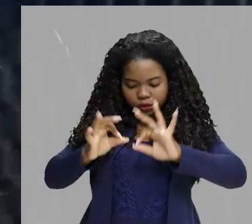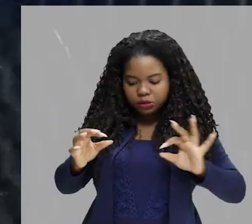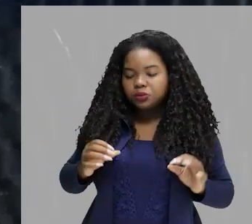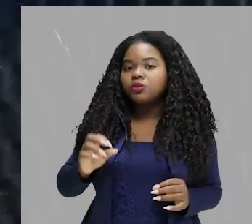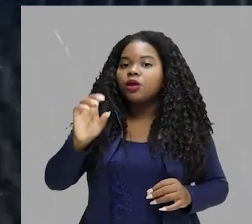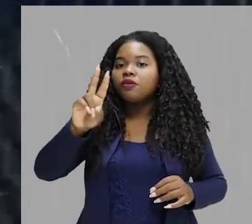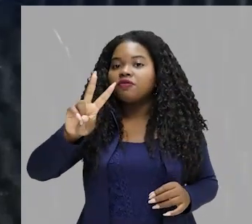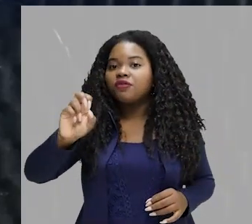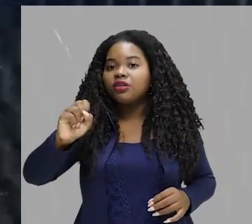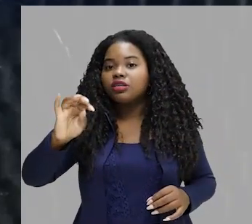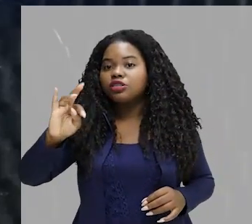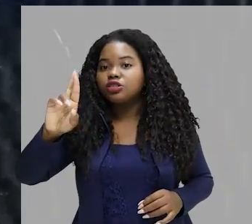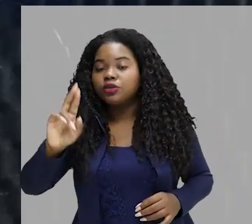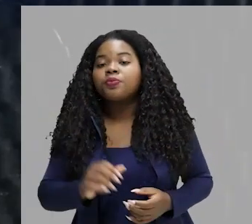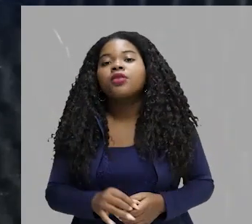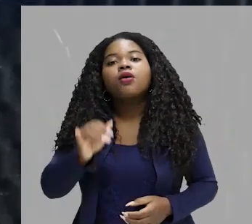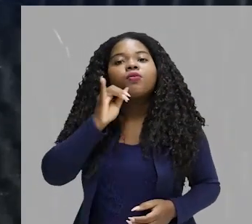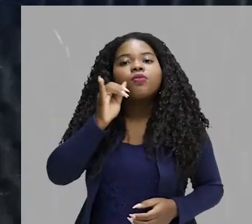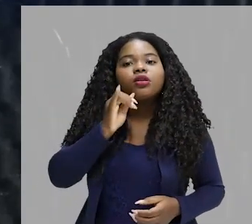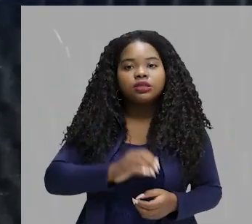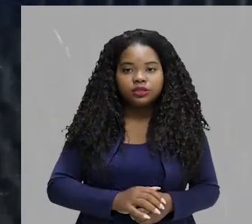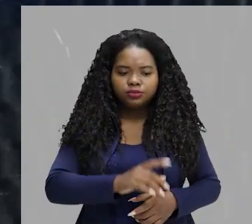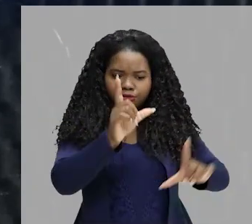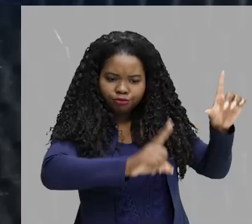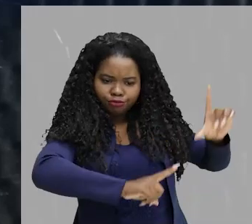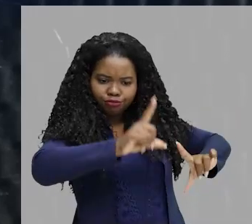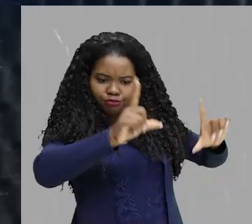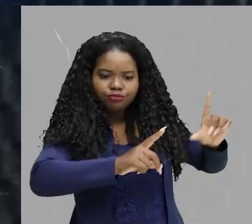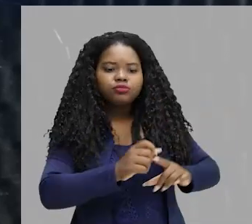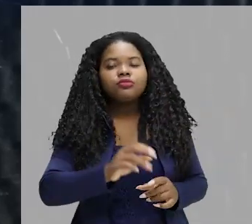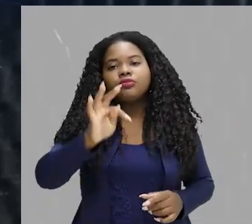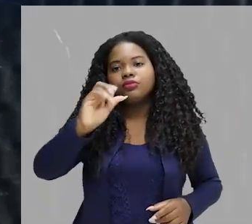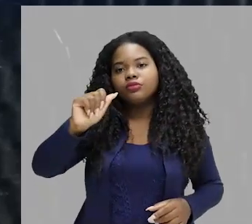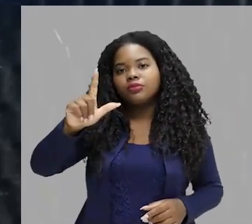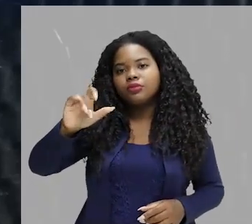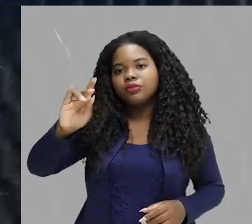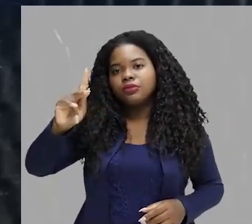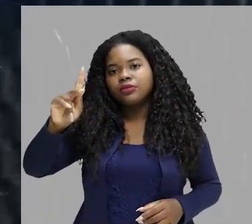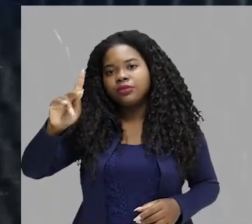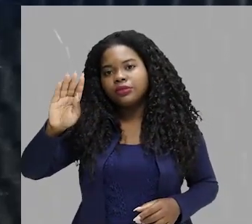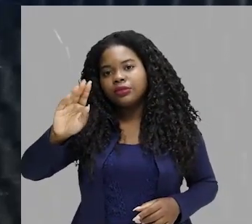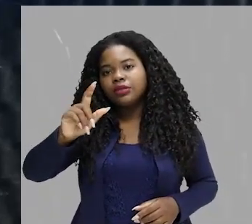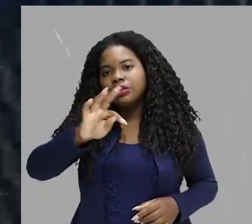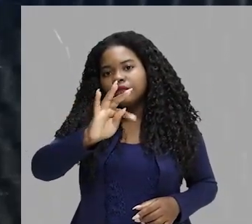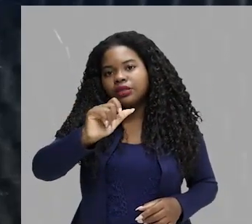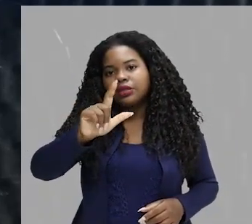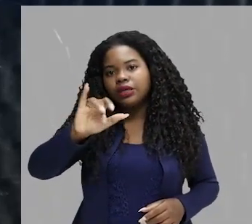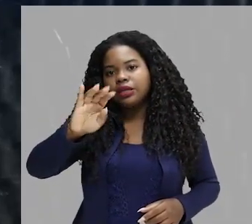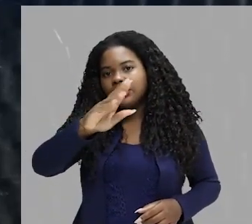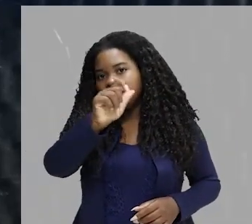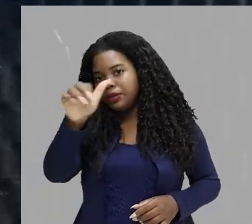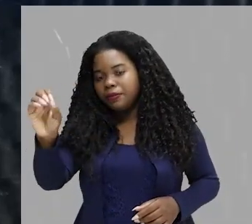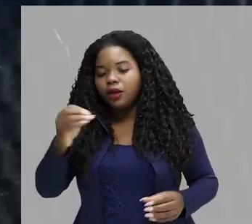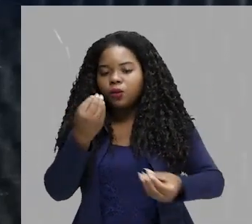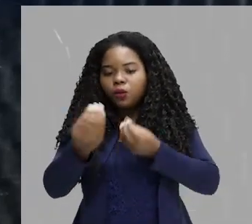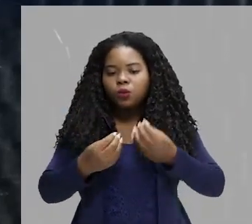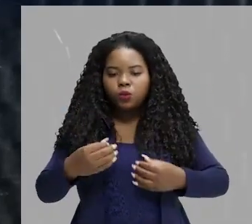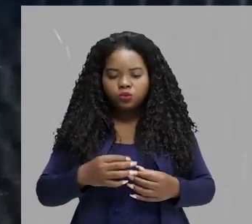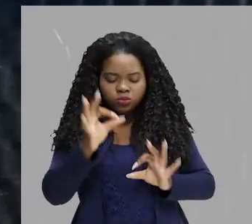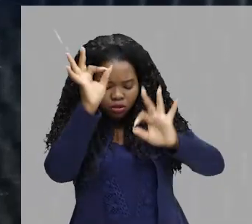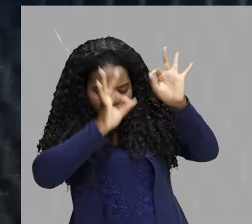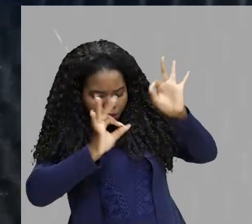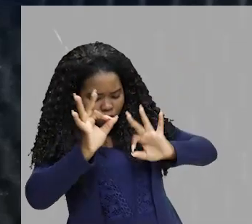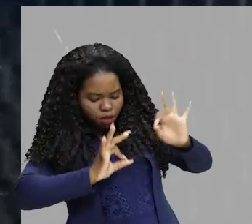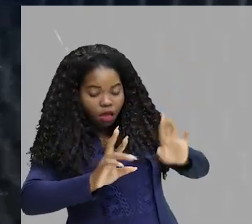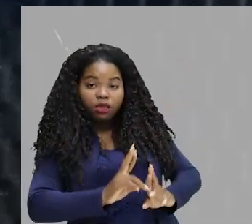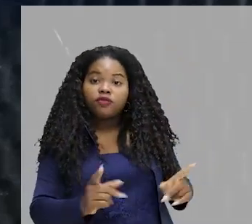Afeganistão, sobre os talibãs. Aí você percebe no noticiário que o padrão de vestimenta, a forma como eles se vestem, é diferente